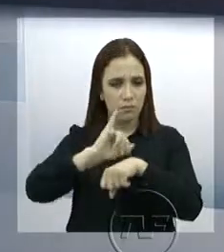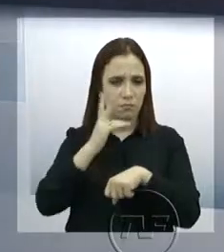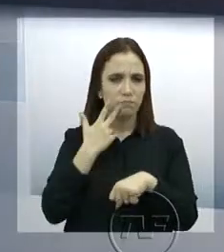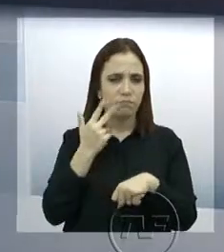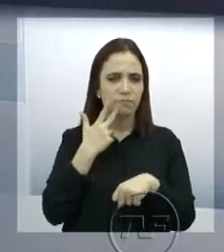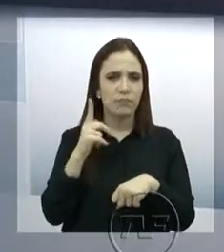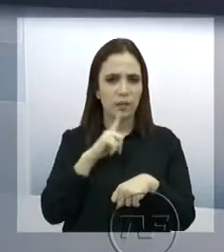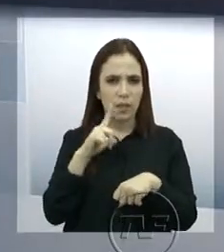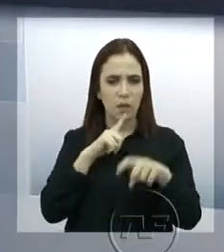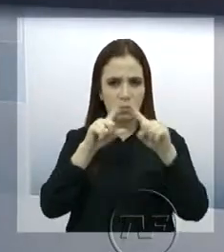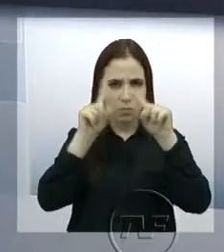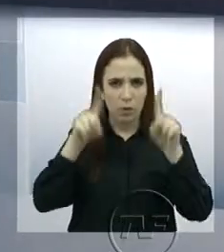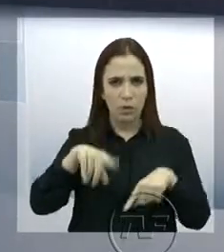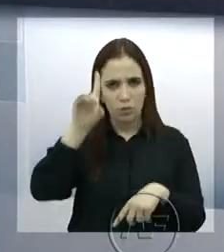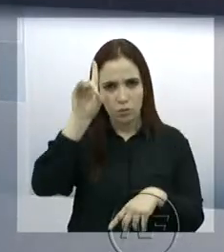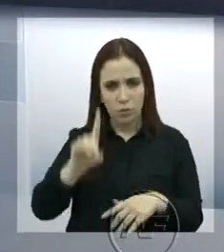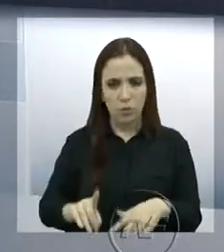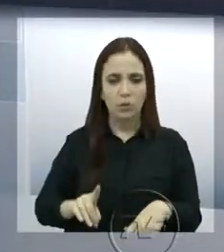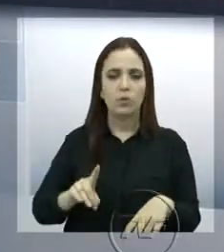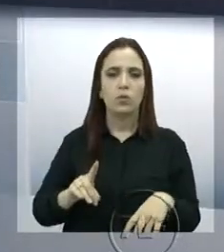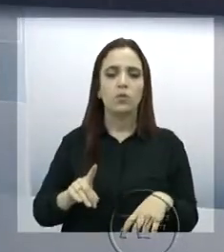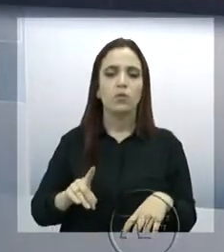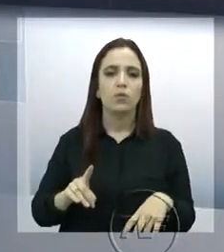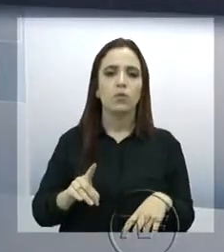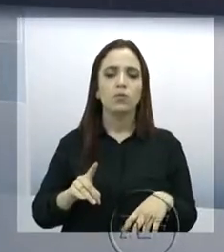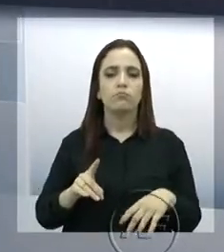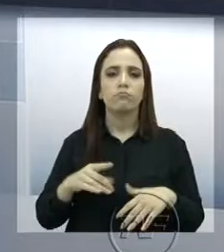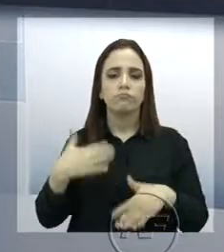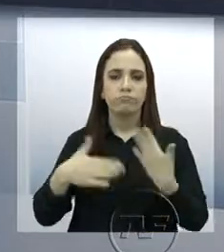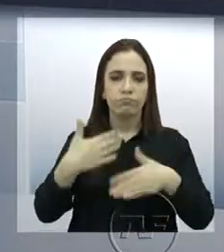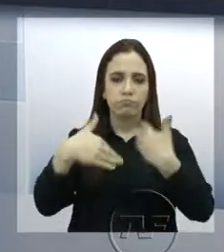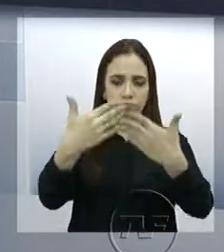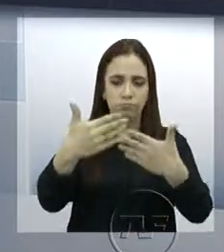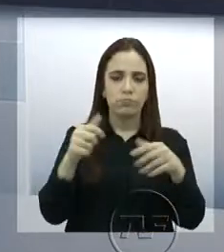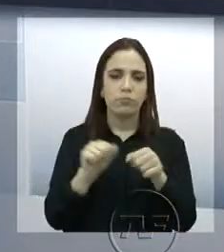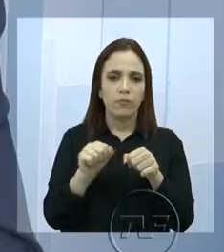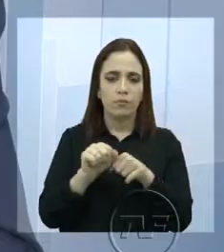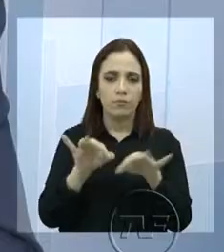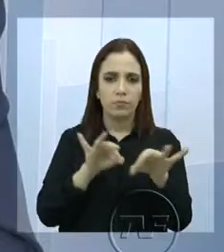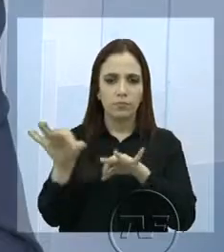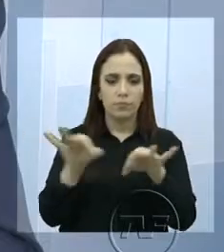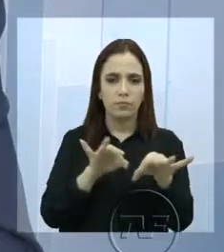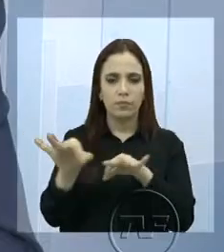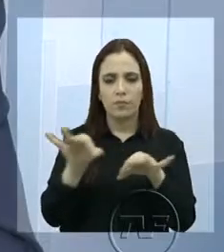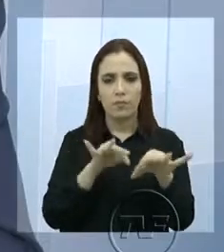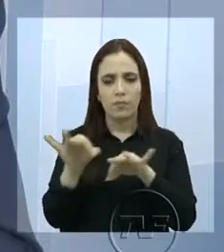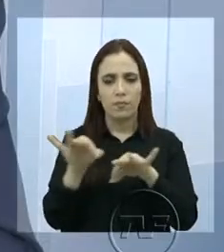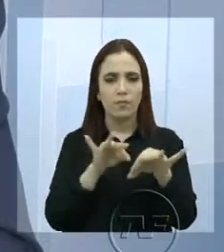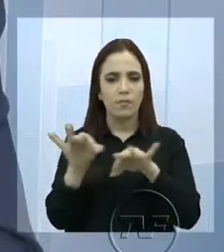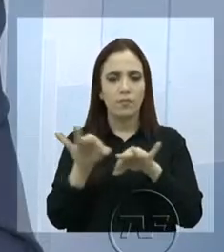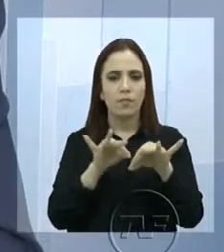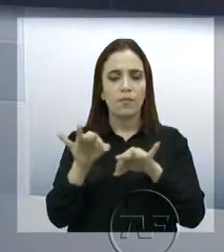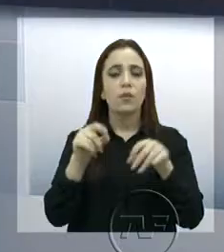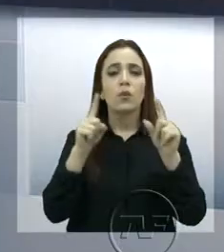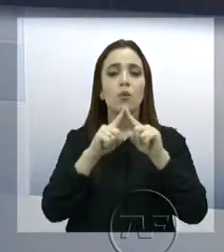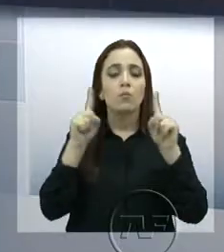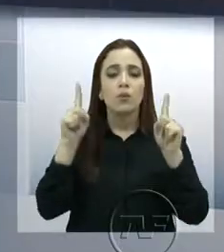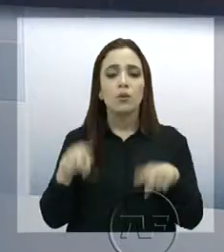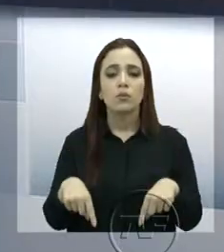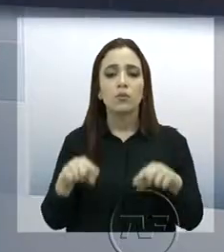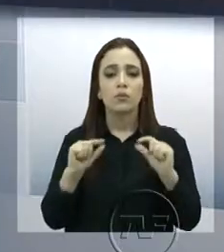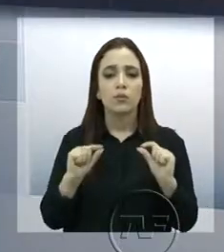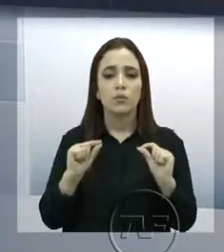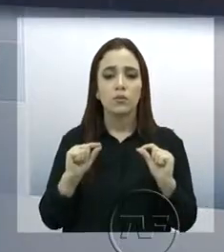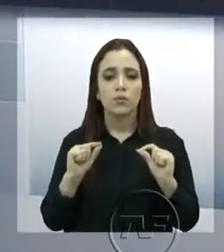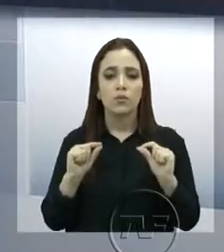tem o plano diretor cicloviário em plena execução, né? O projeto o plano